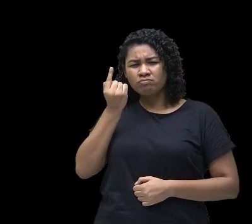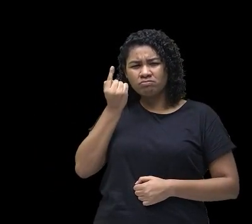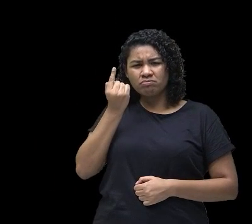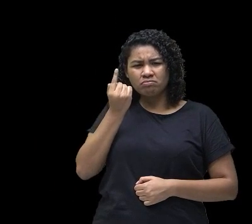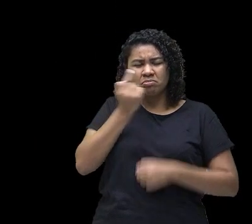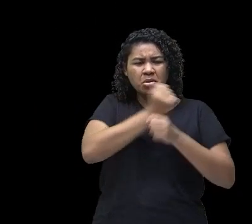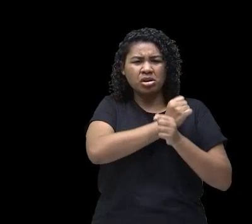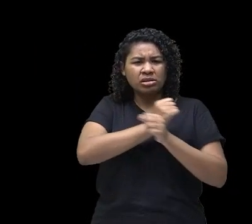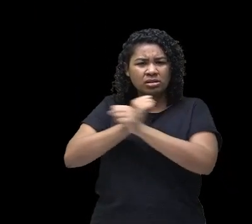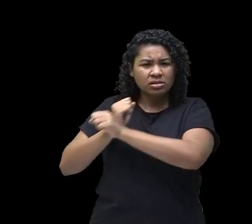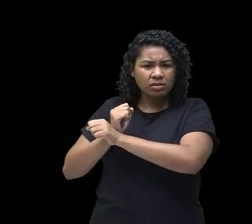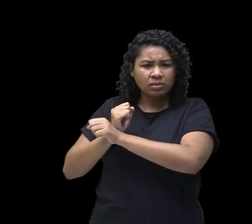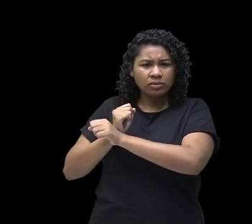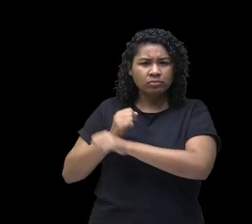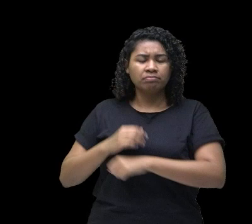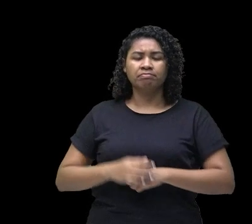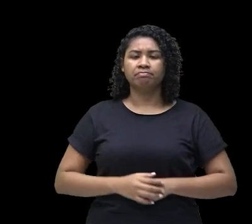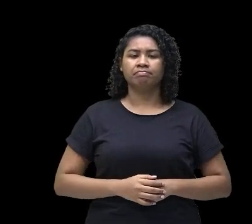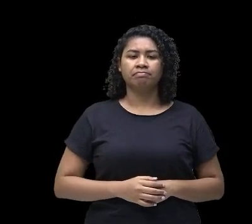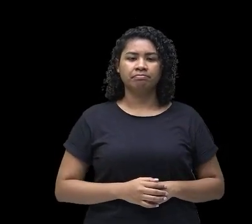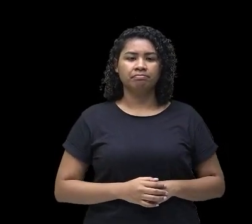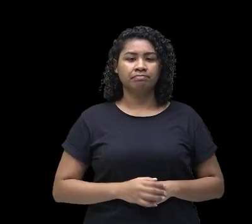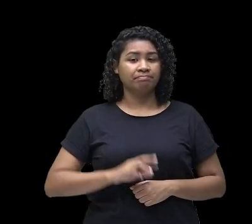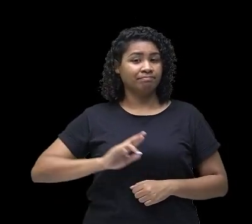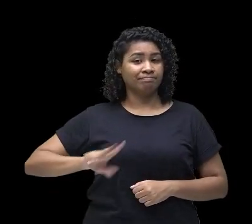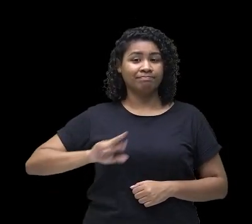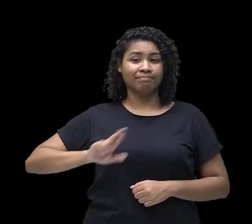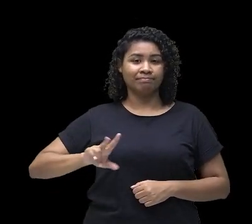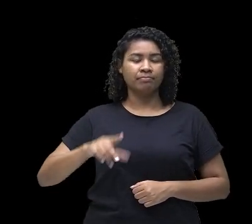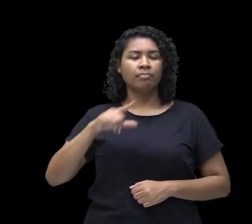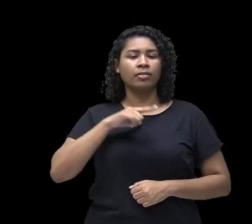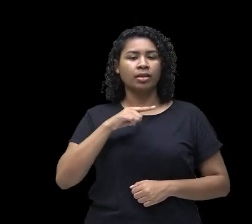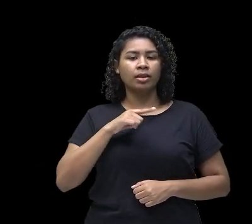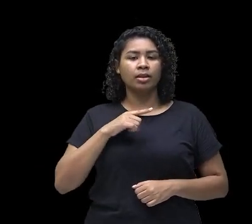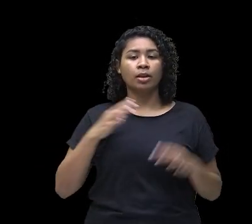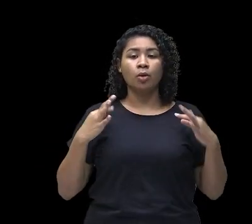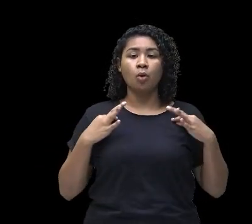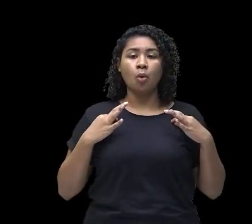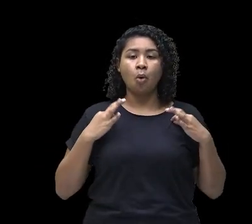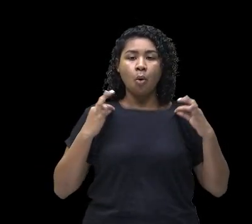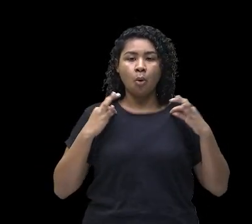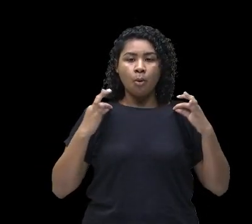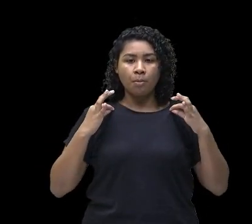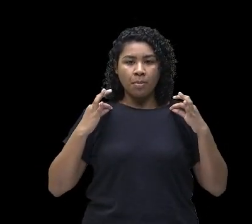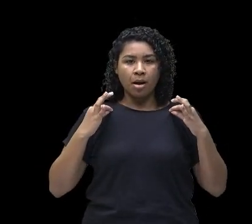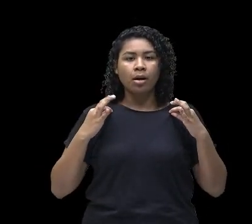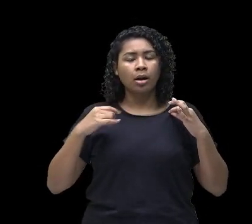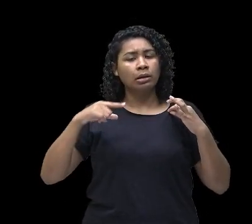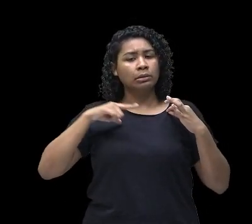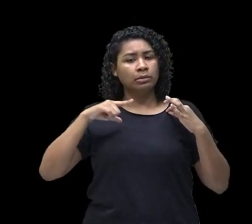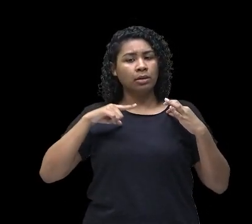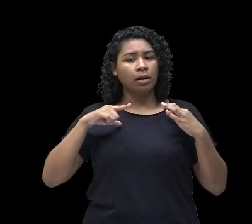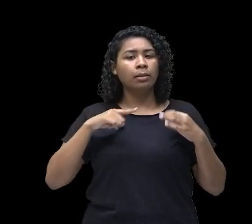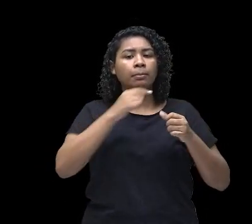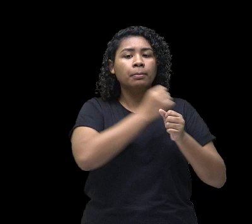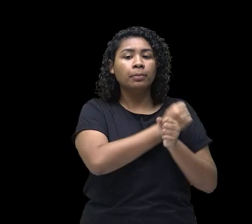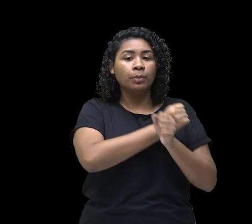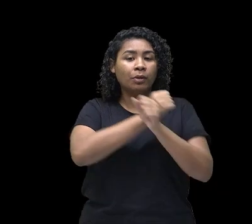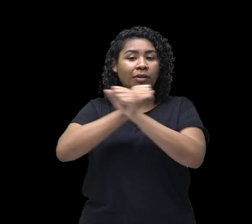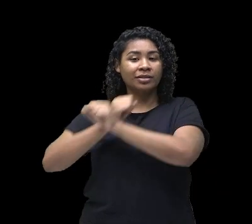contra a radiação ultravioleta. Também existem as roupas com proteção